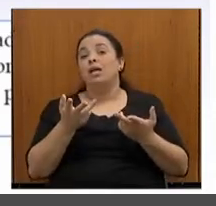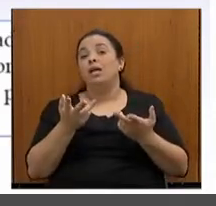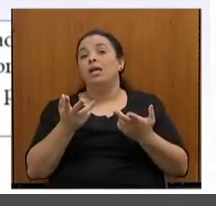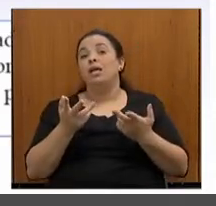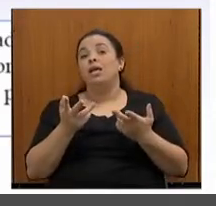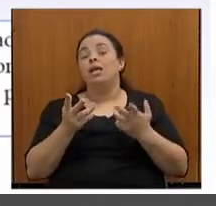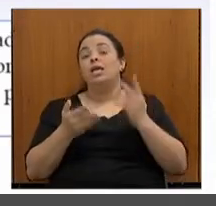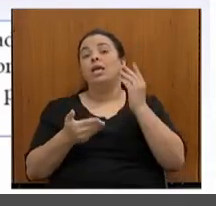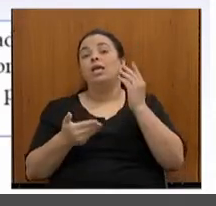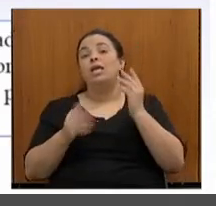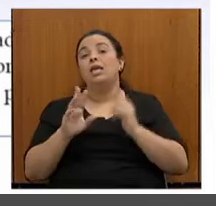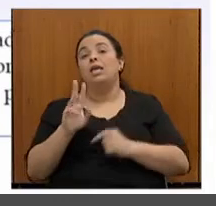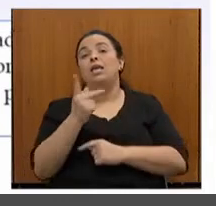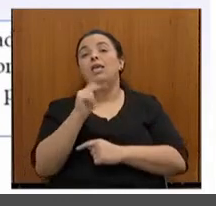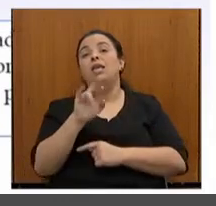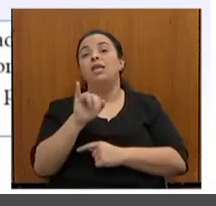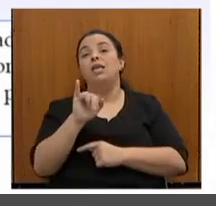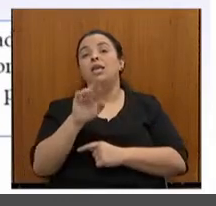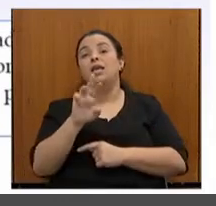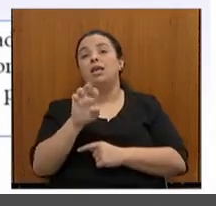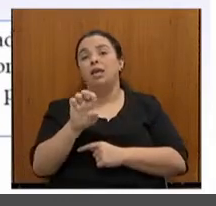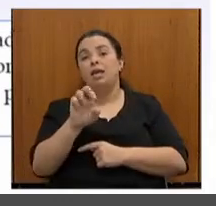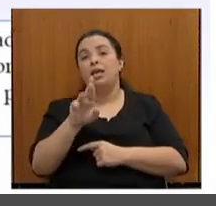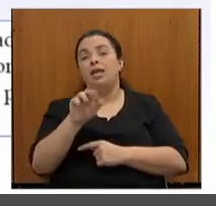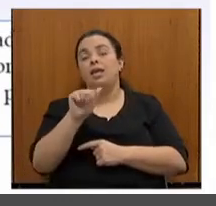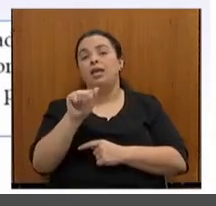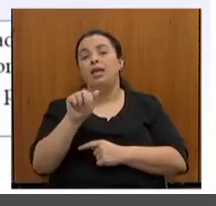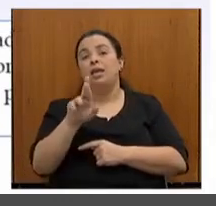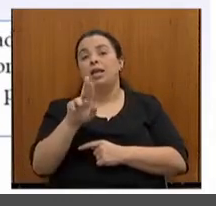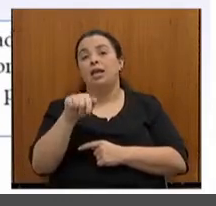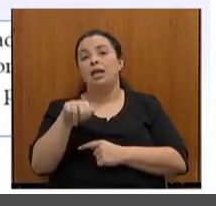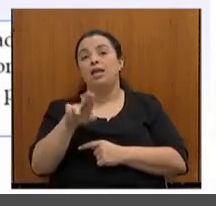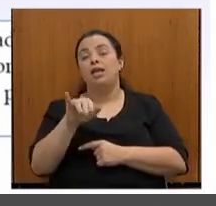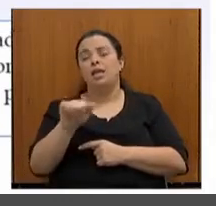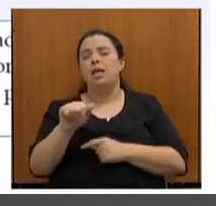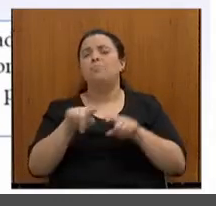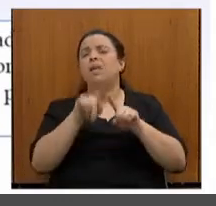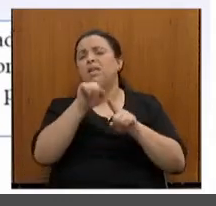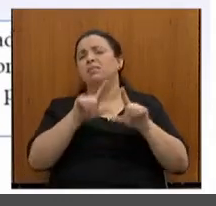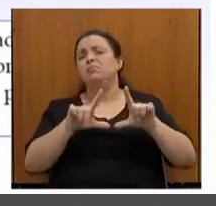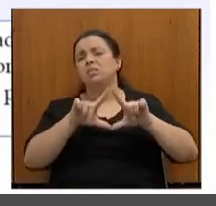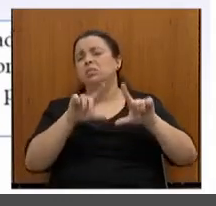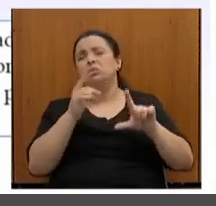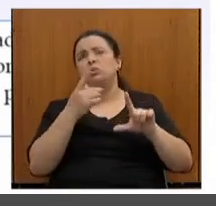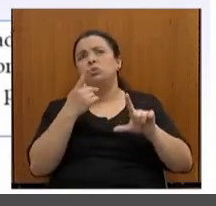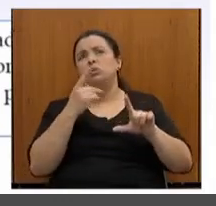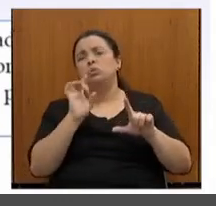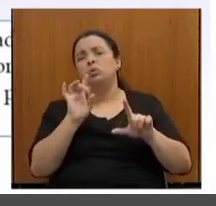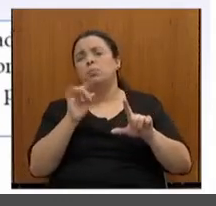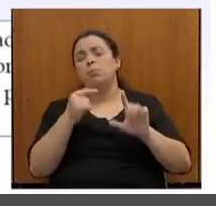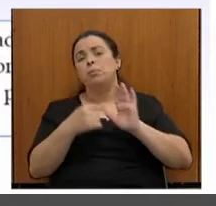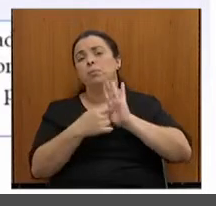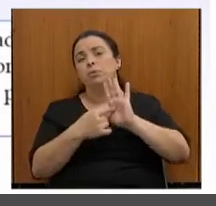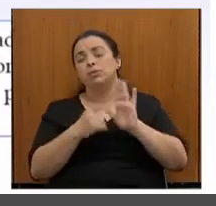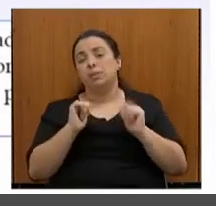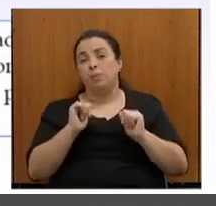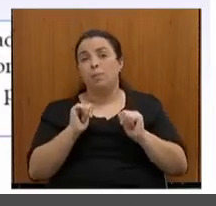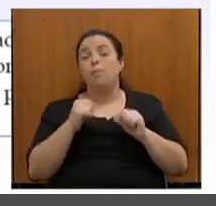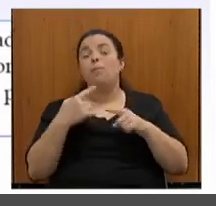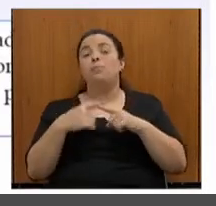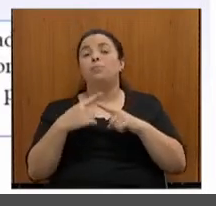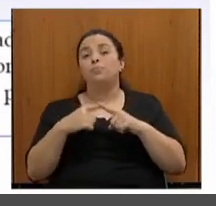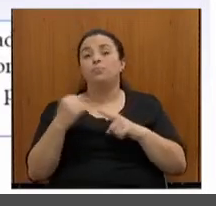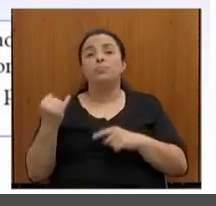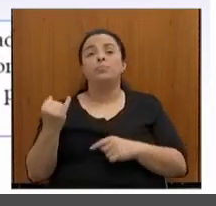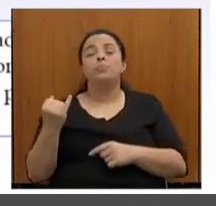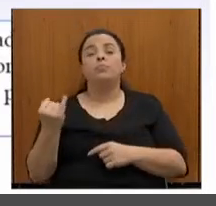pirâmide é mais para poder demonstrar, e aí trouxemos um destaque, atenção primária, por que é tão importante